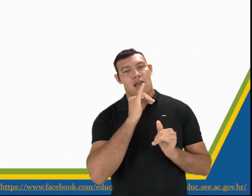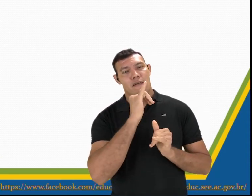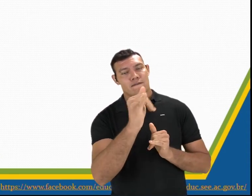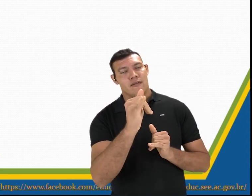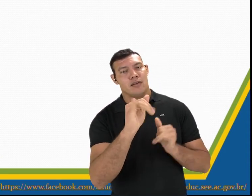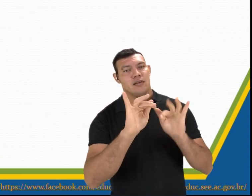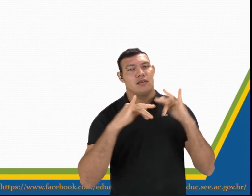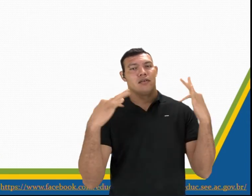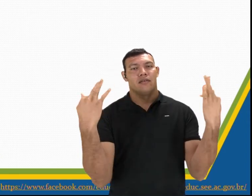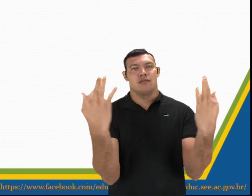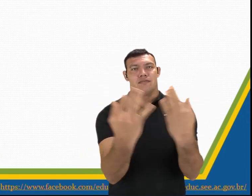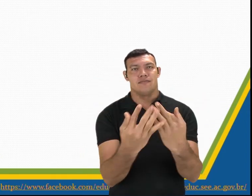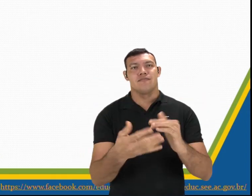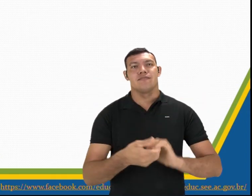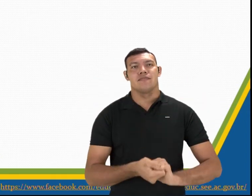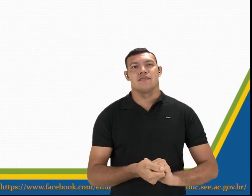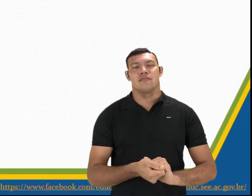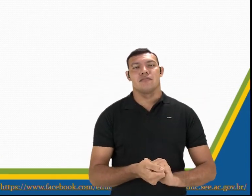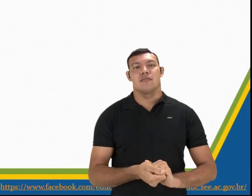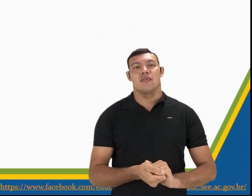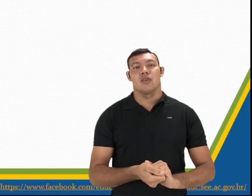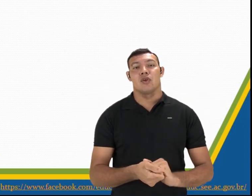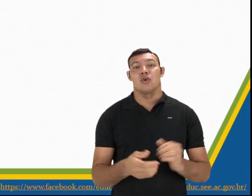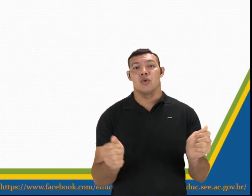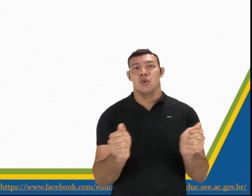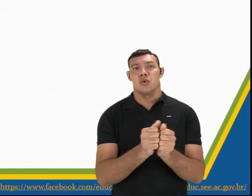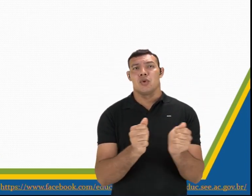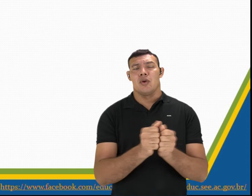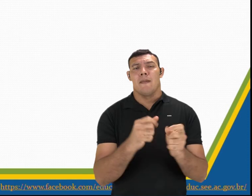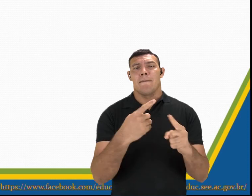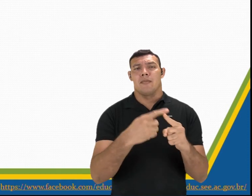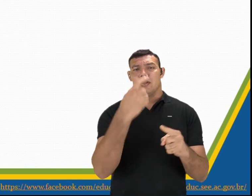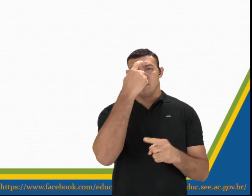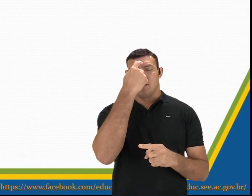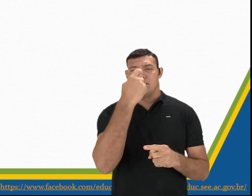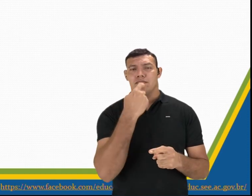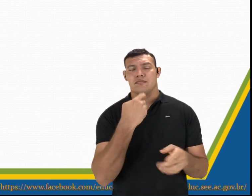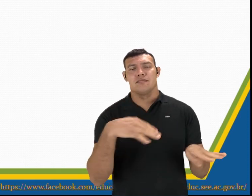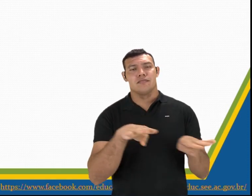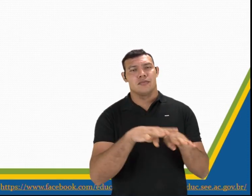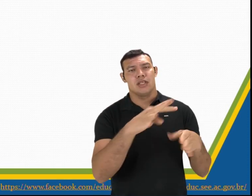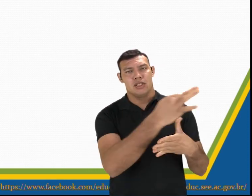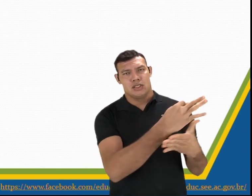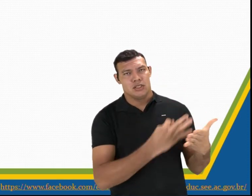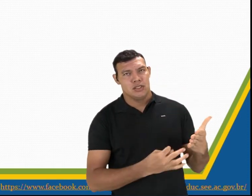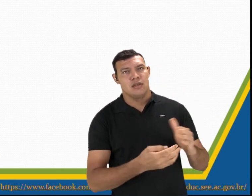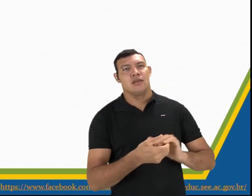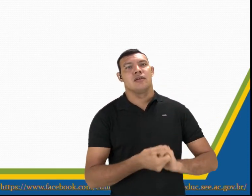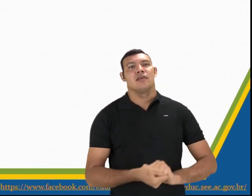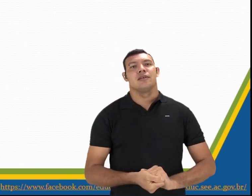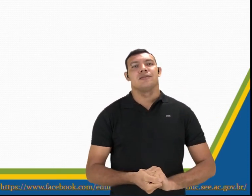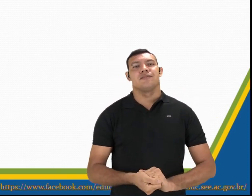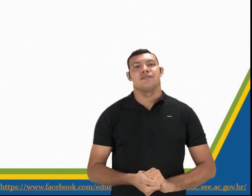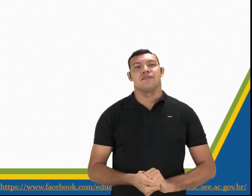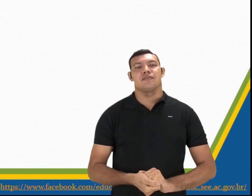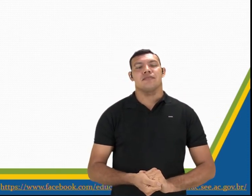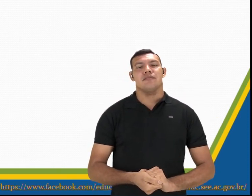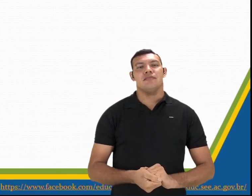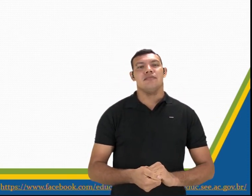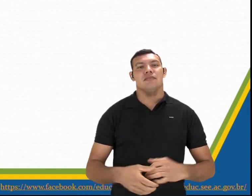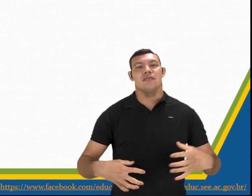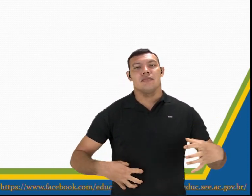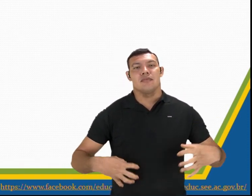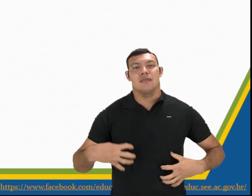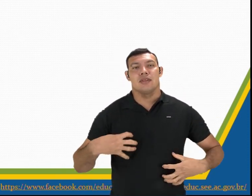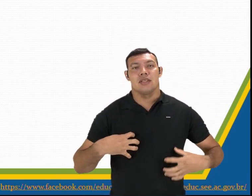Um texto de característica mista, porque tem imagem e tem algo escrito, tem o verbo, né? Seja um doador